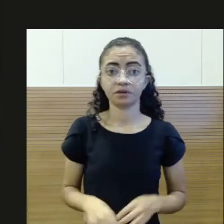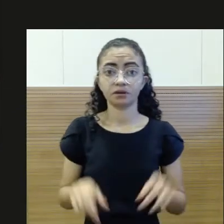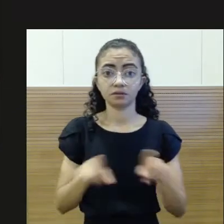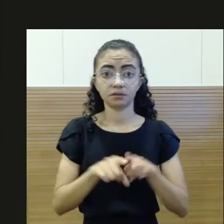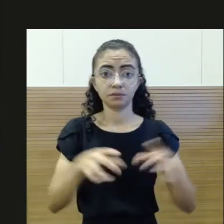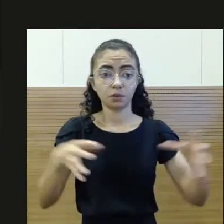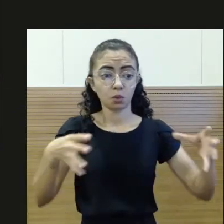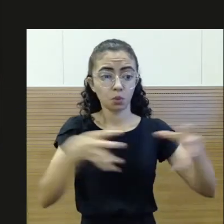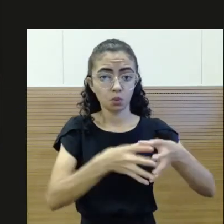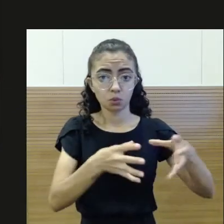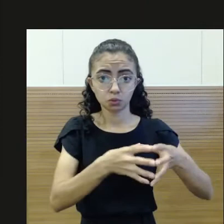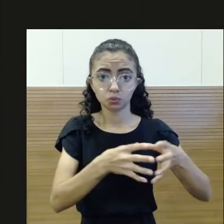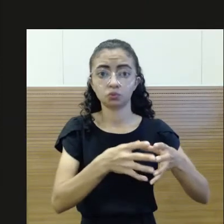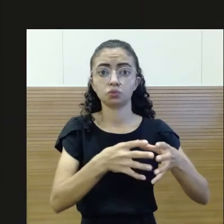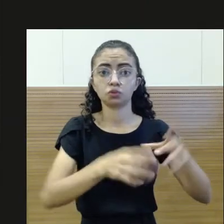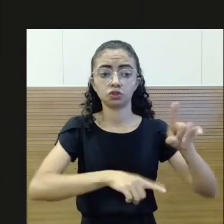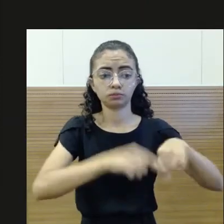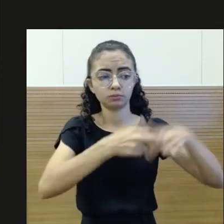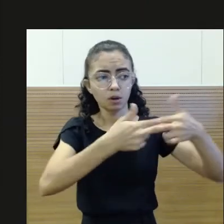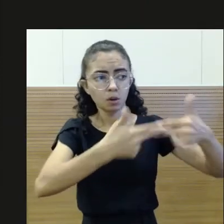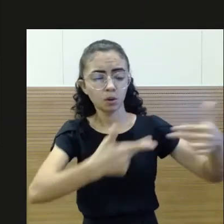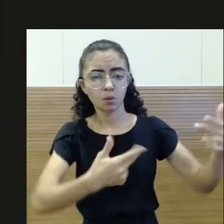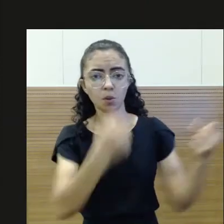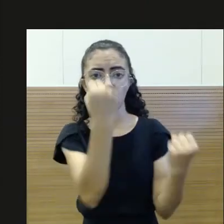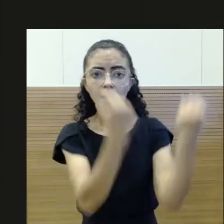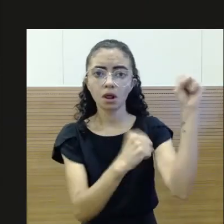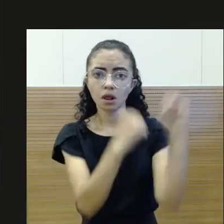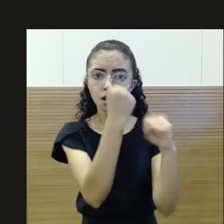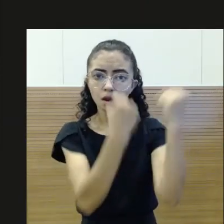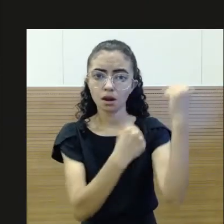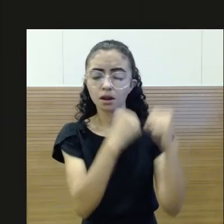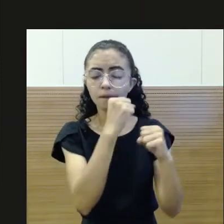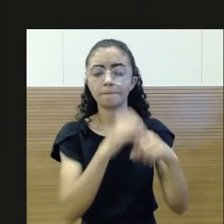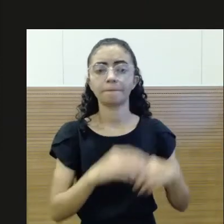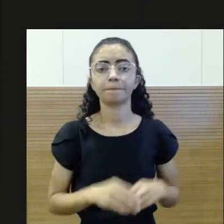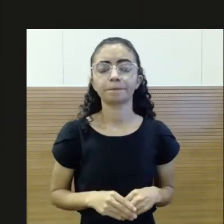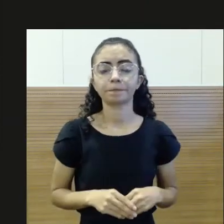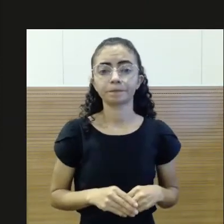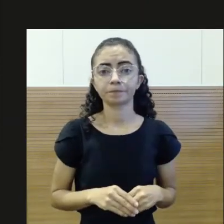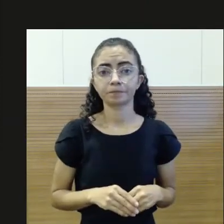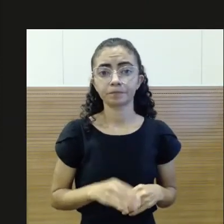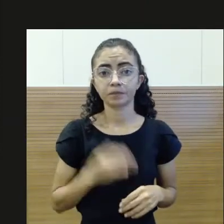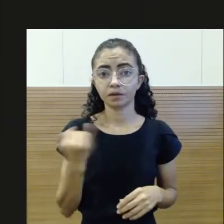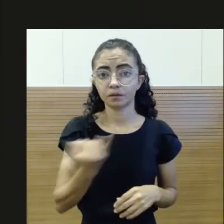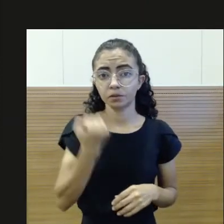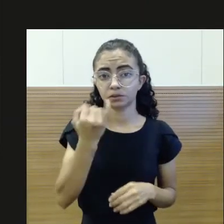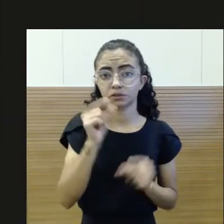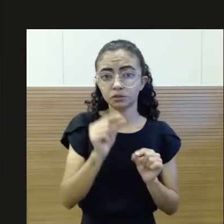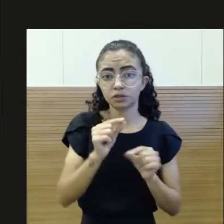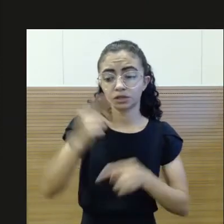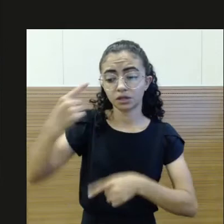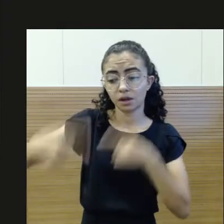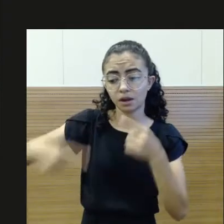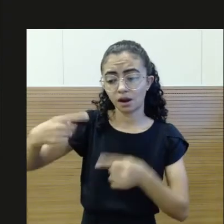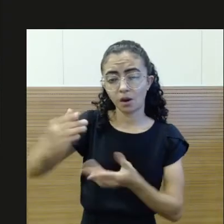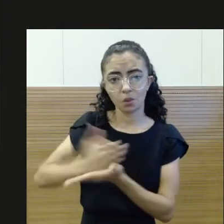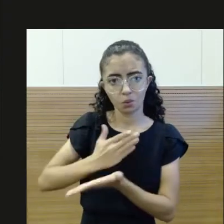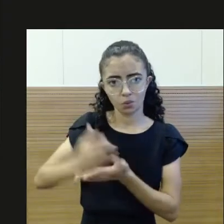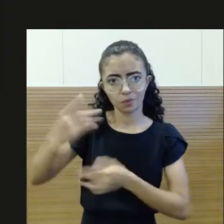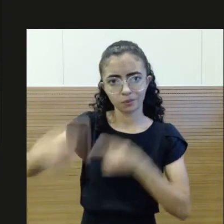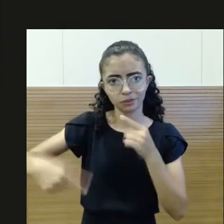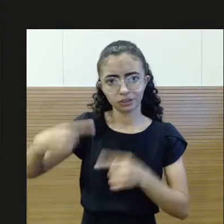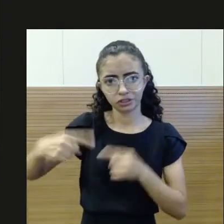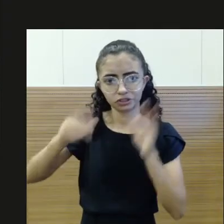produtos ultraprocessados, isso é muito importante porque muitas vezes algumas políticas ficam centradas